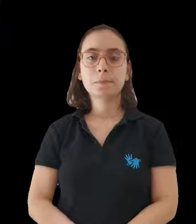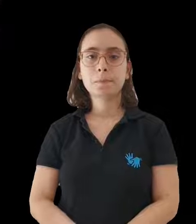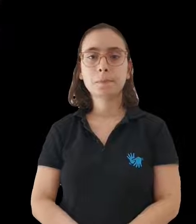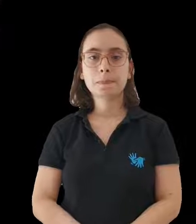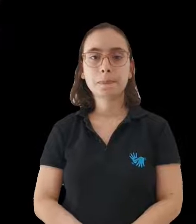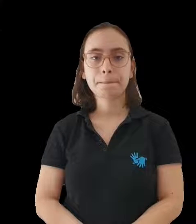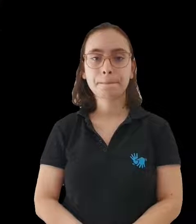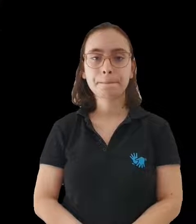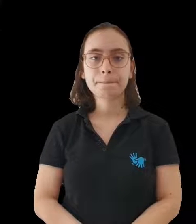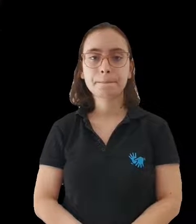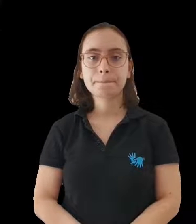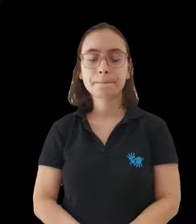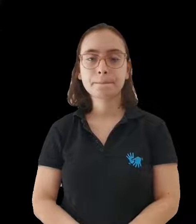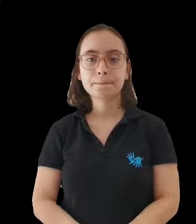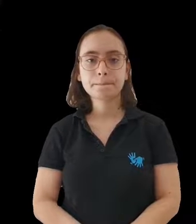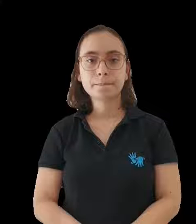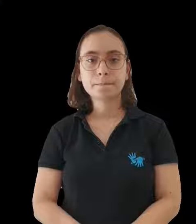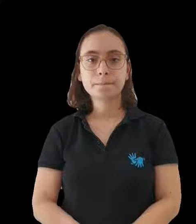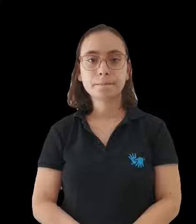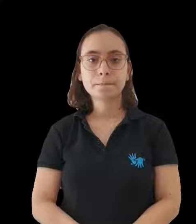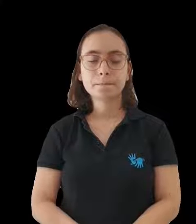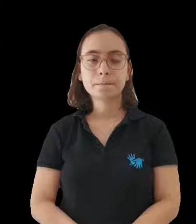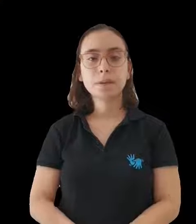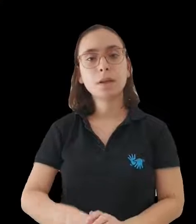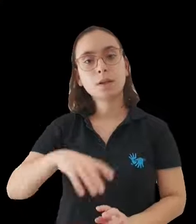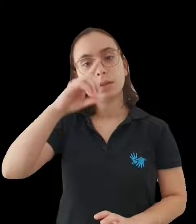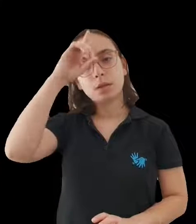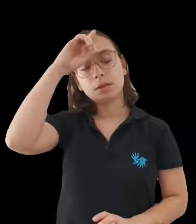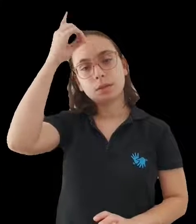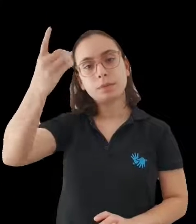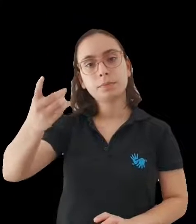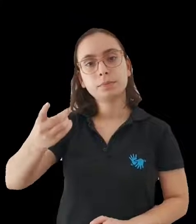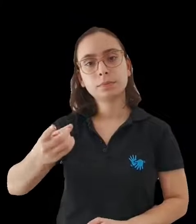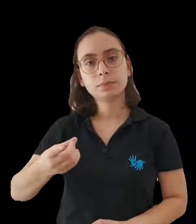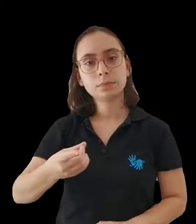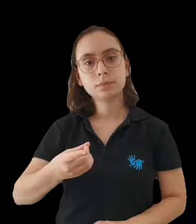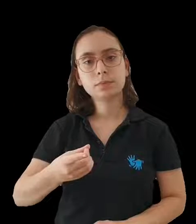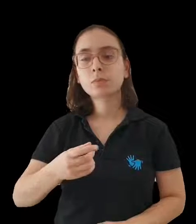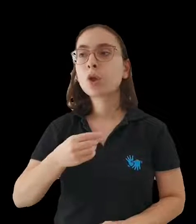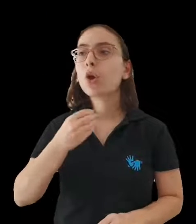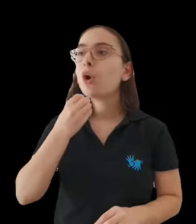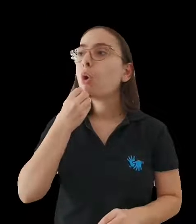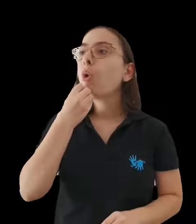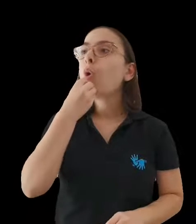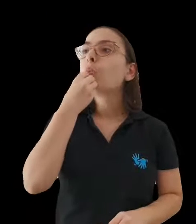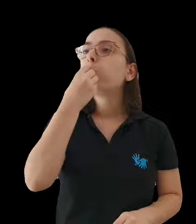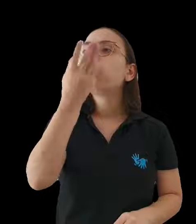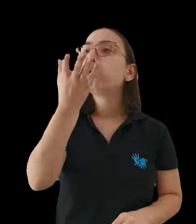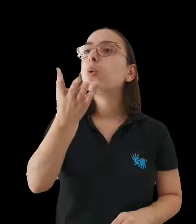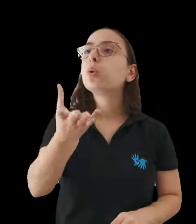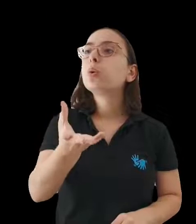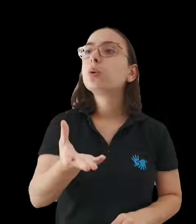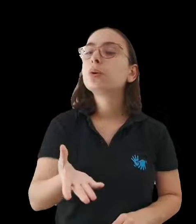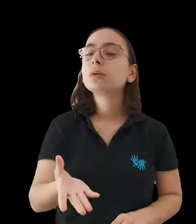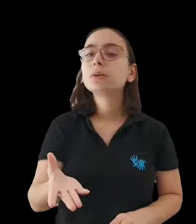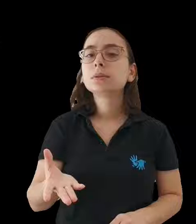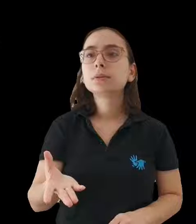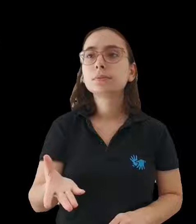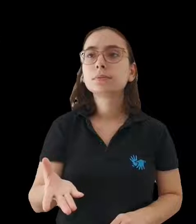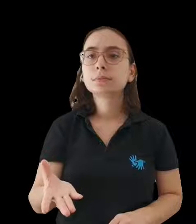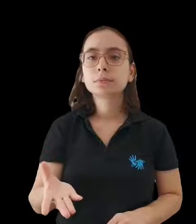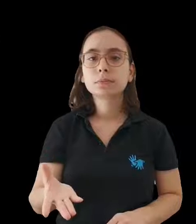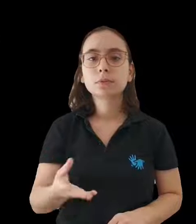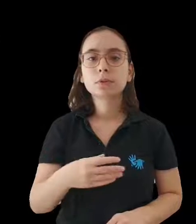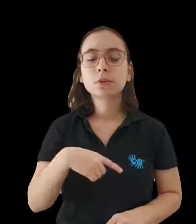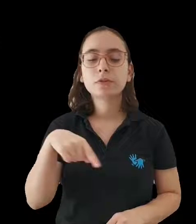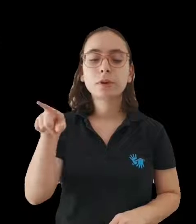tá? Então, assim, a ideia é, eles sopram a pena, eles jogam a pena, e a pena vai para um lado,